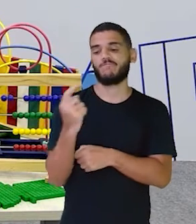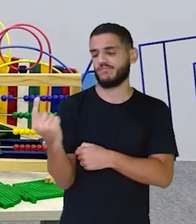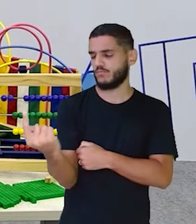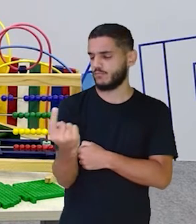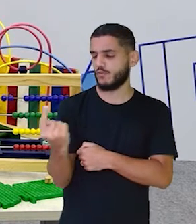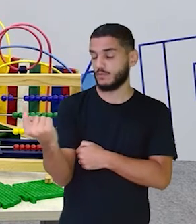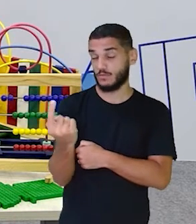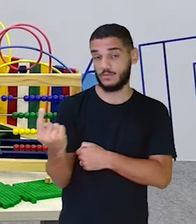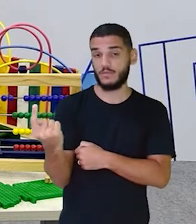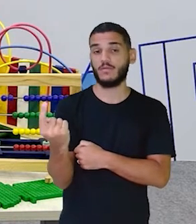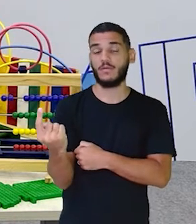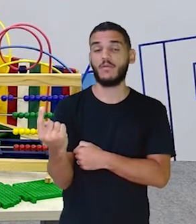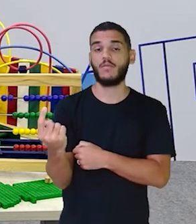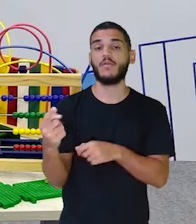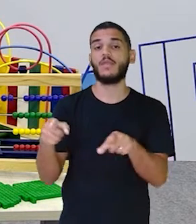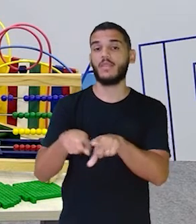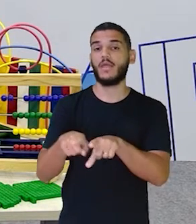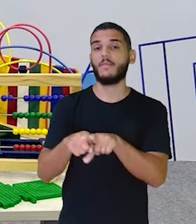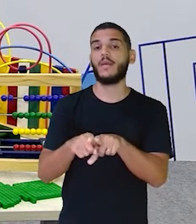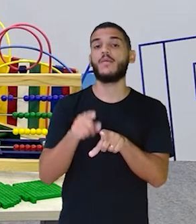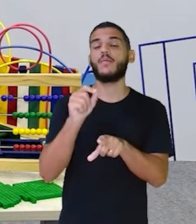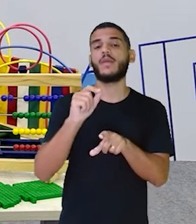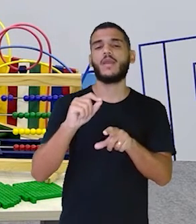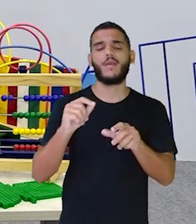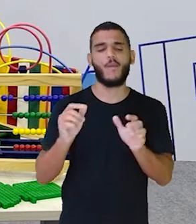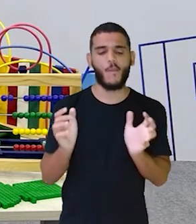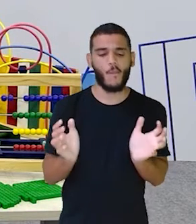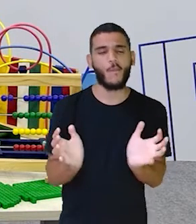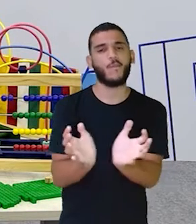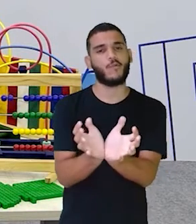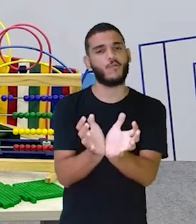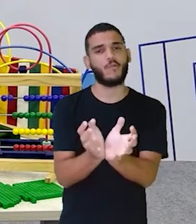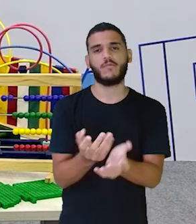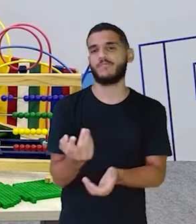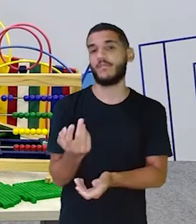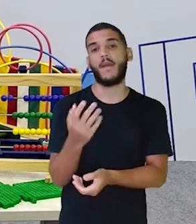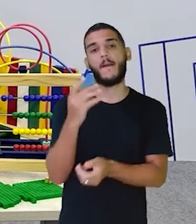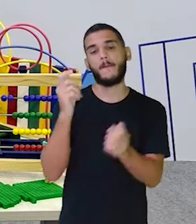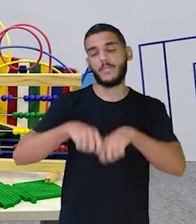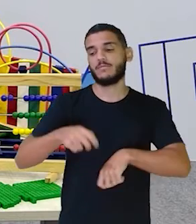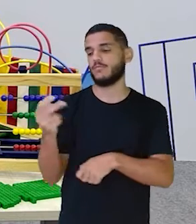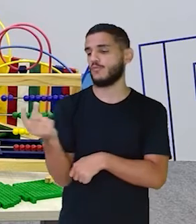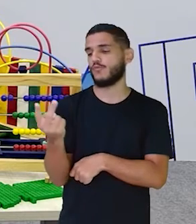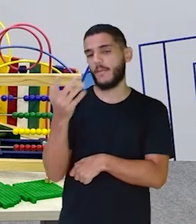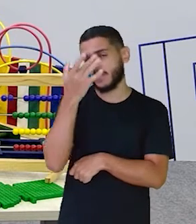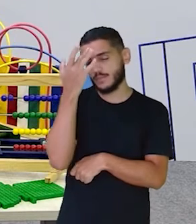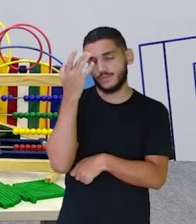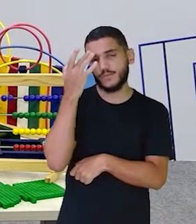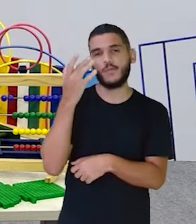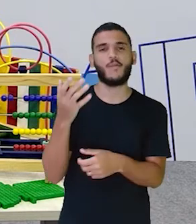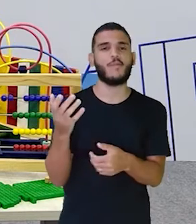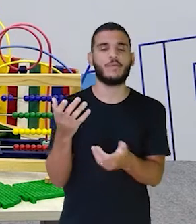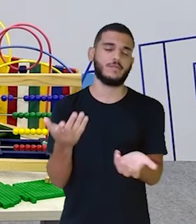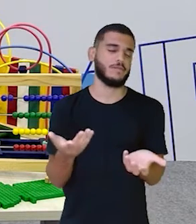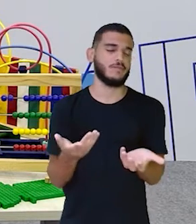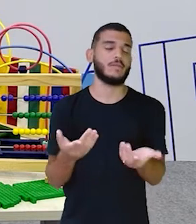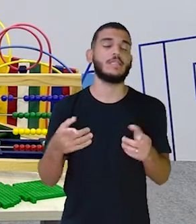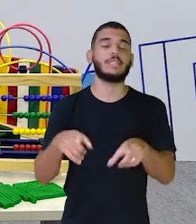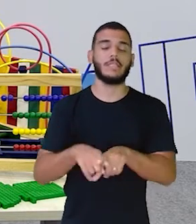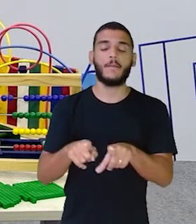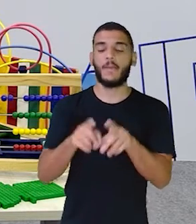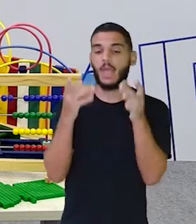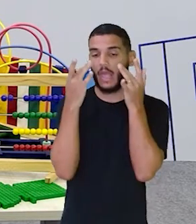individual e também ele no contexto coletivo, ou em dupla, ou pequenos grupos. Então você está trabalhando além